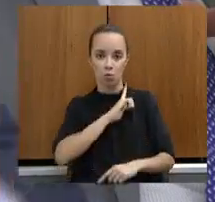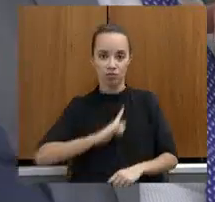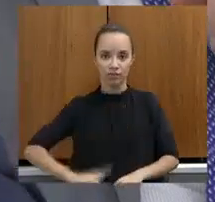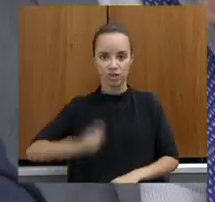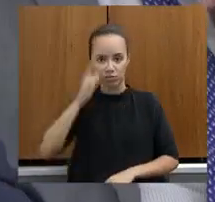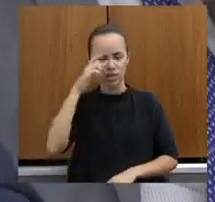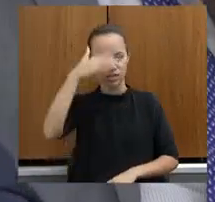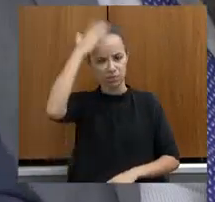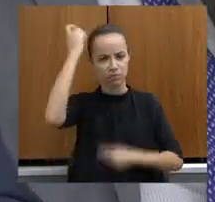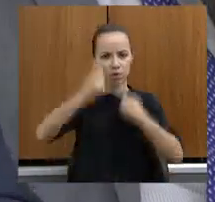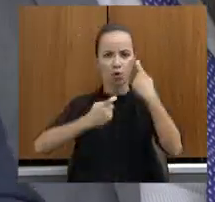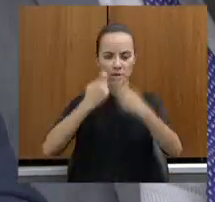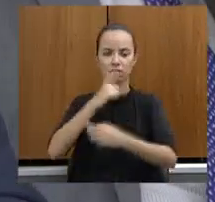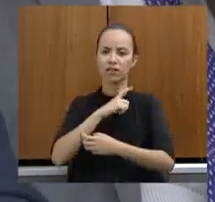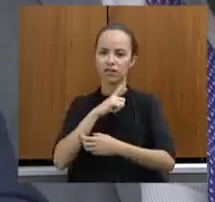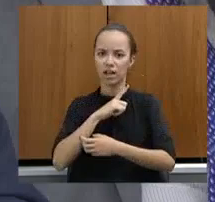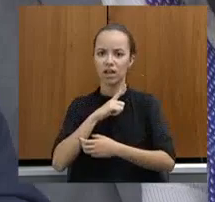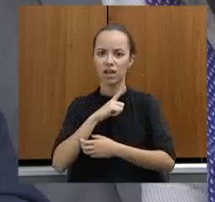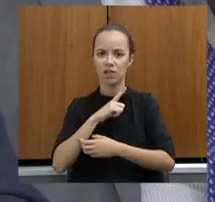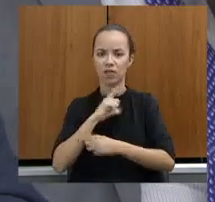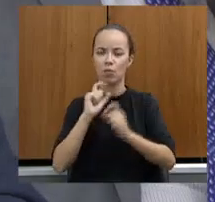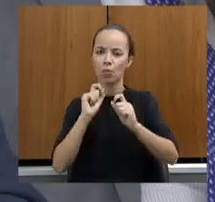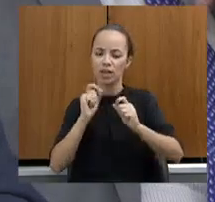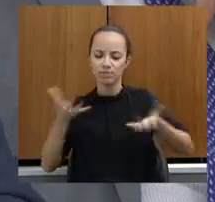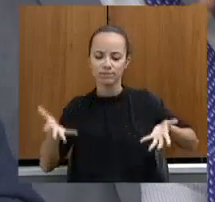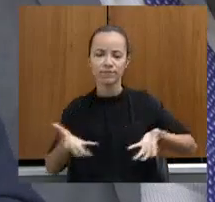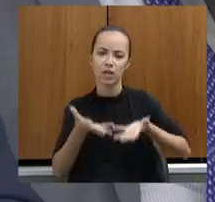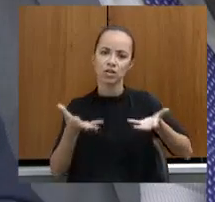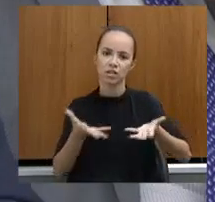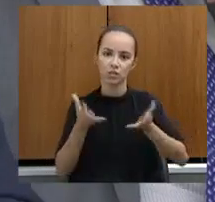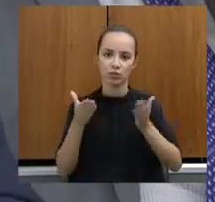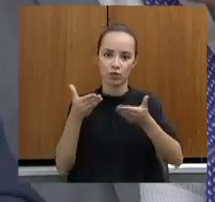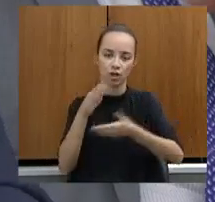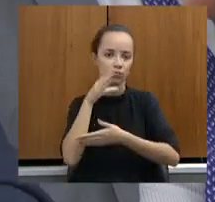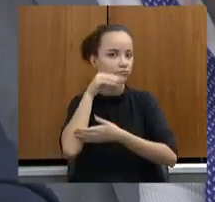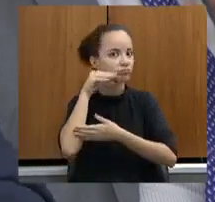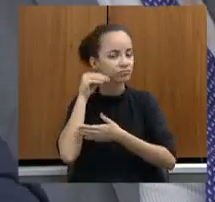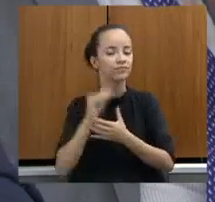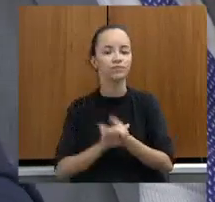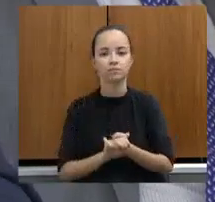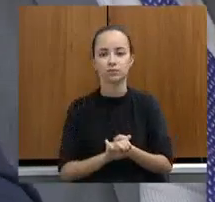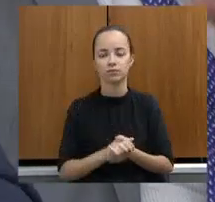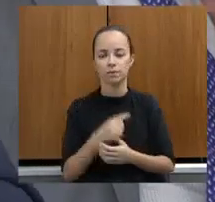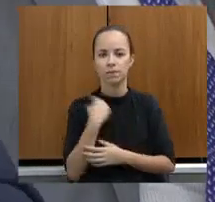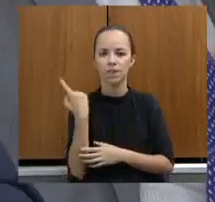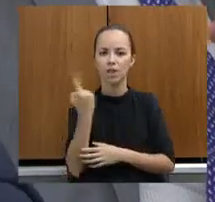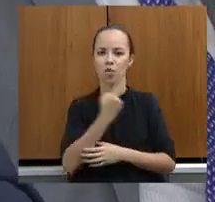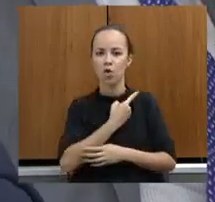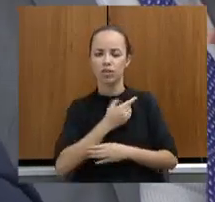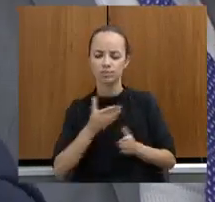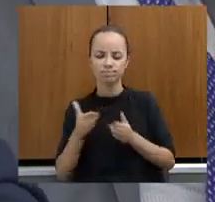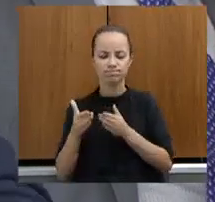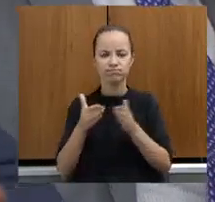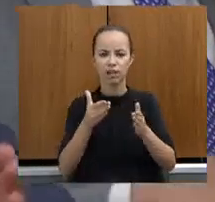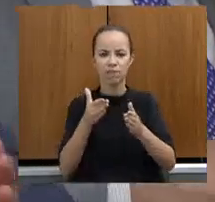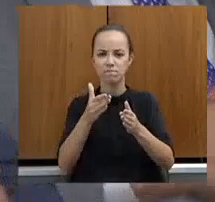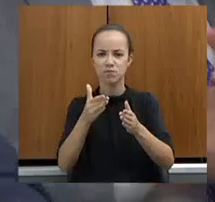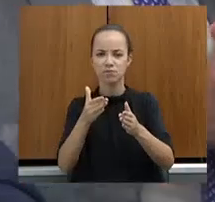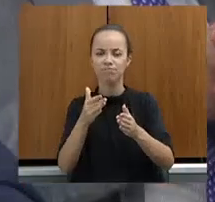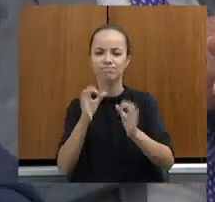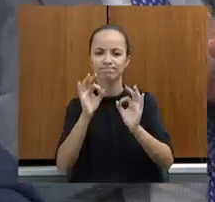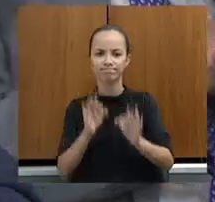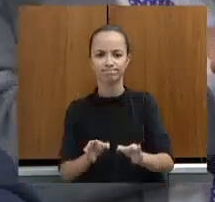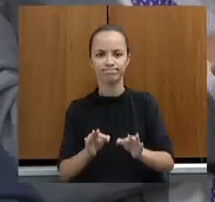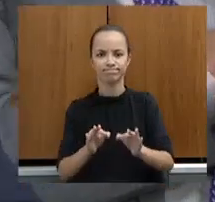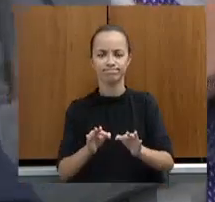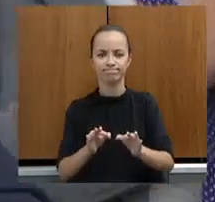preocupado de Resgate Para valorização do Servidor então nós estamos no caminho certo estamos